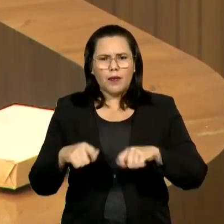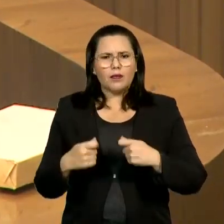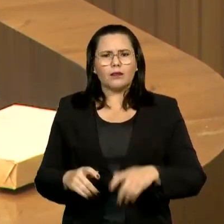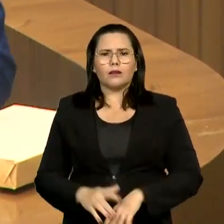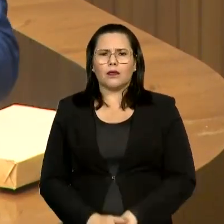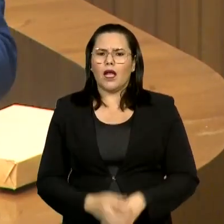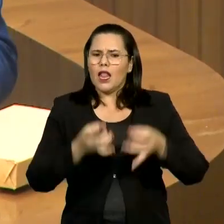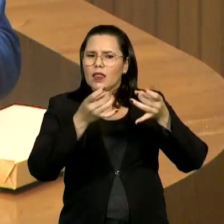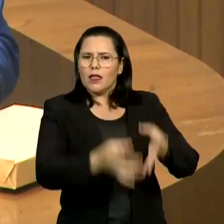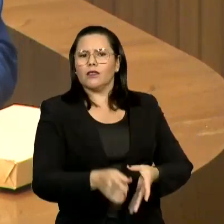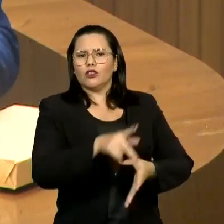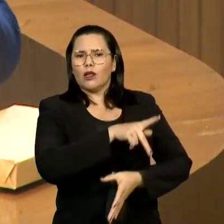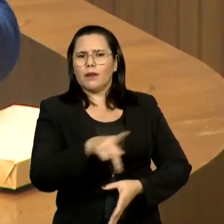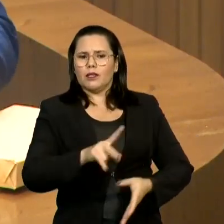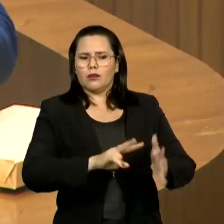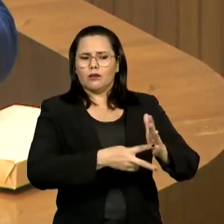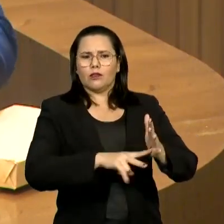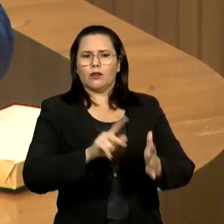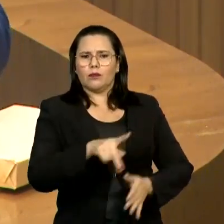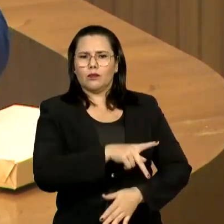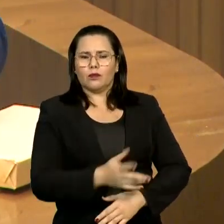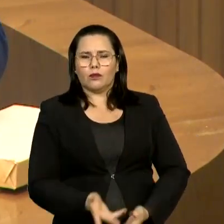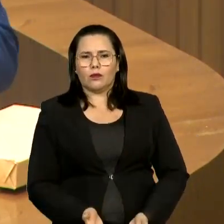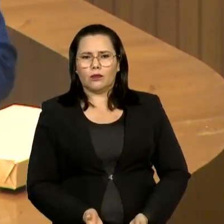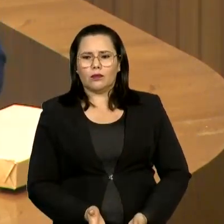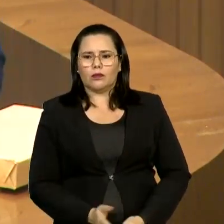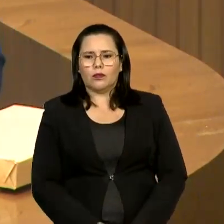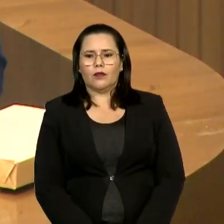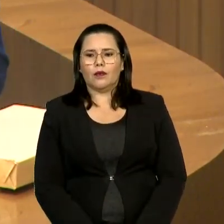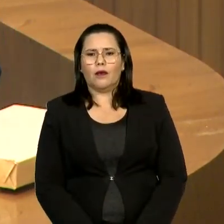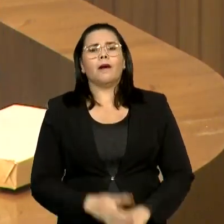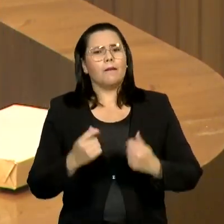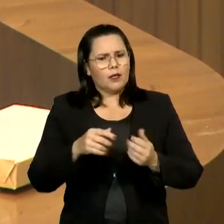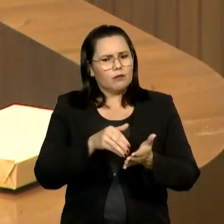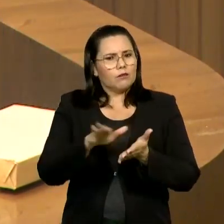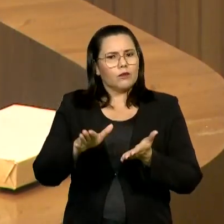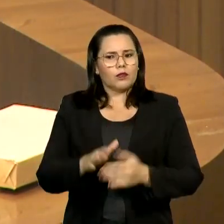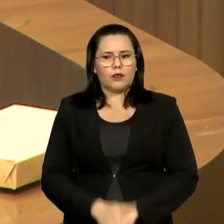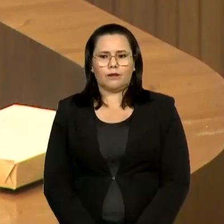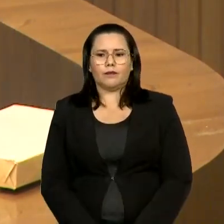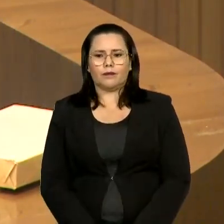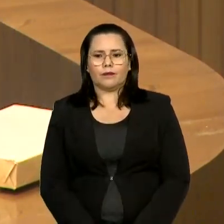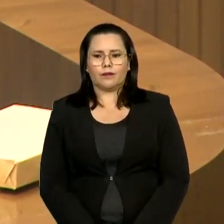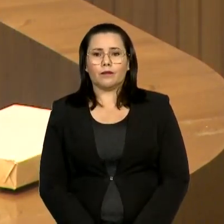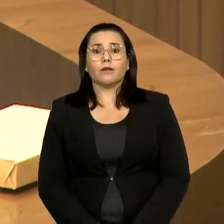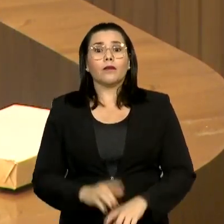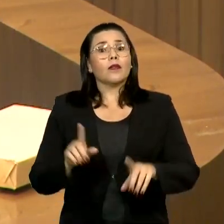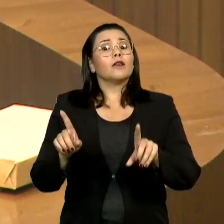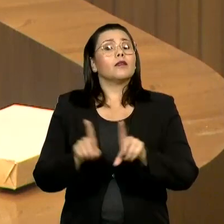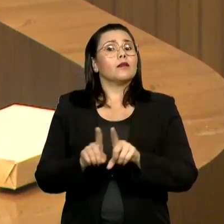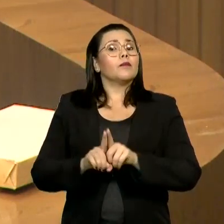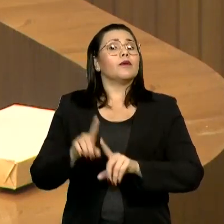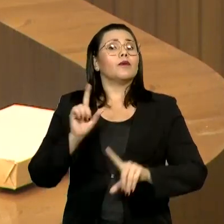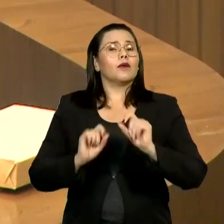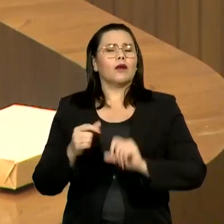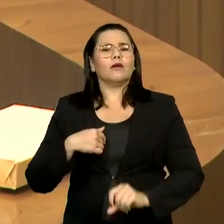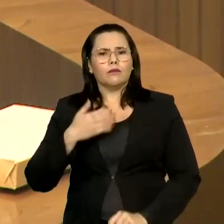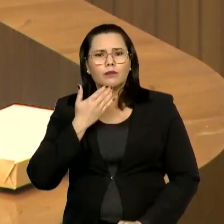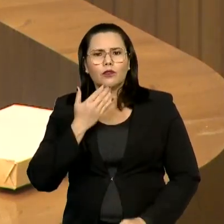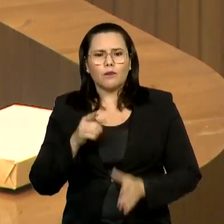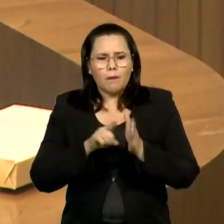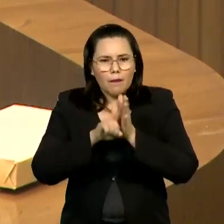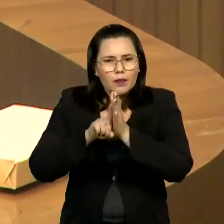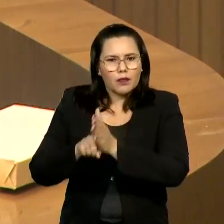presidente. Esse mentiroso precisa ser destituído do cargo e mais ainda, estamos solicitando investigação do